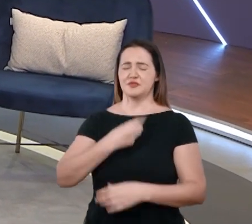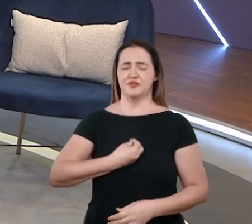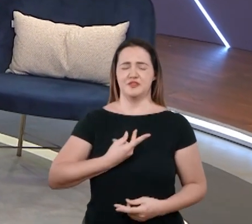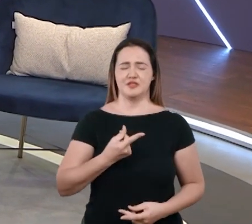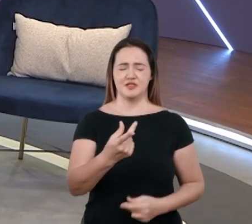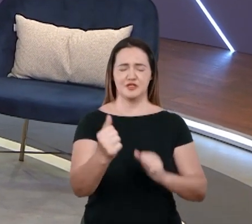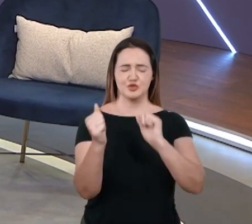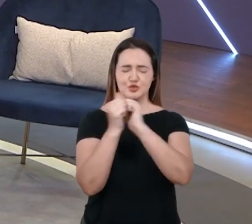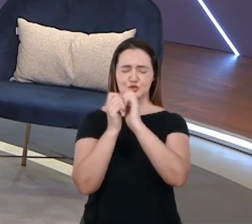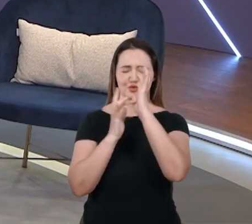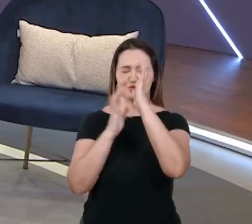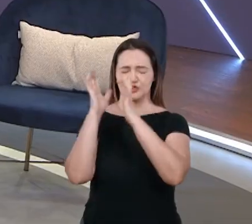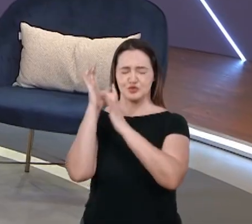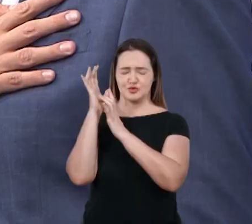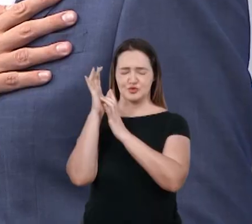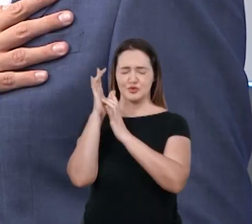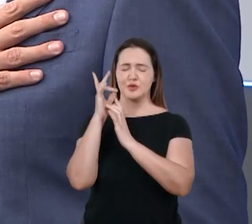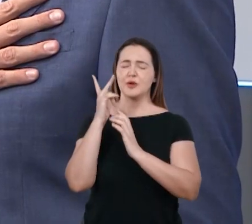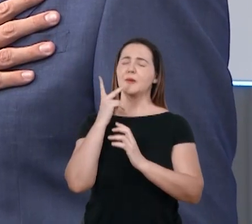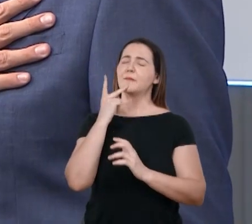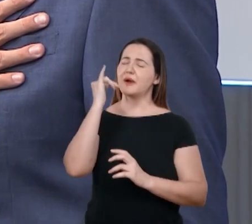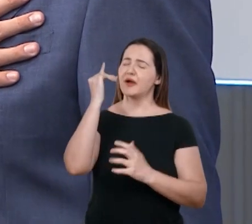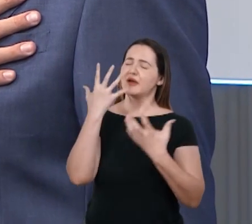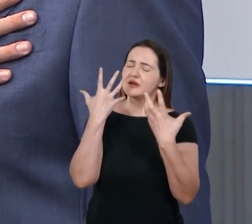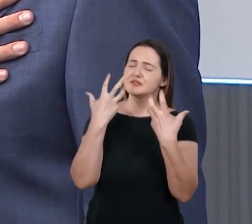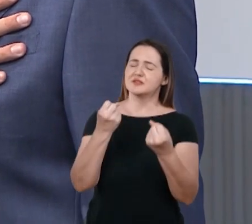salvação que o Senhor nos oferece. Por isso, Pai,